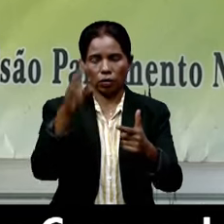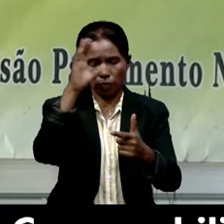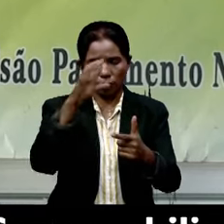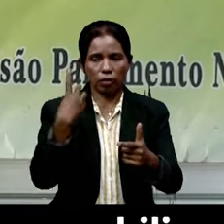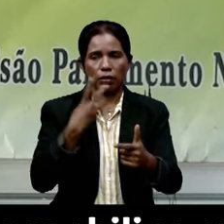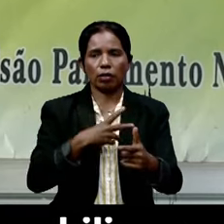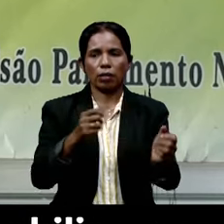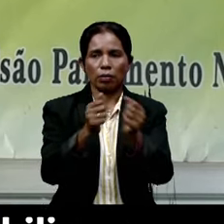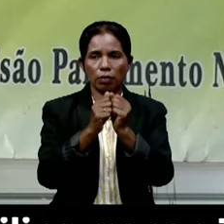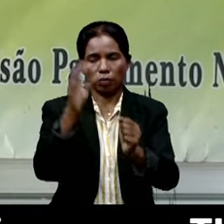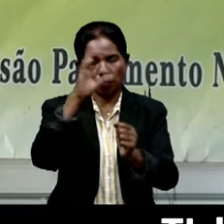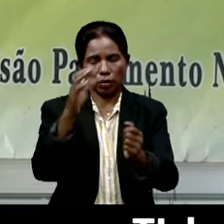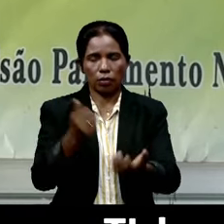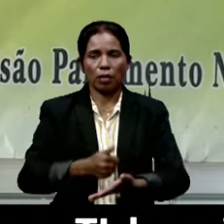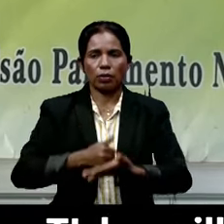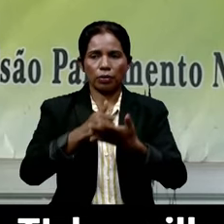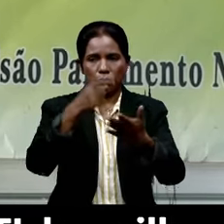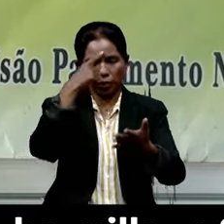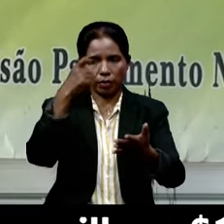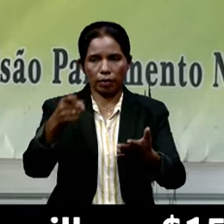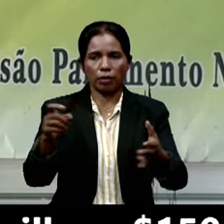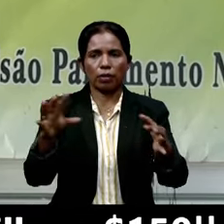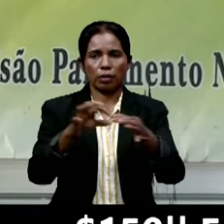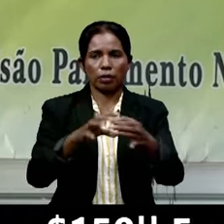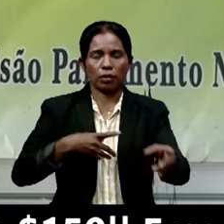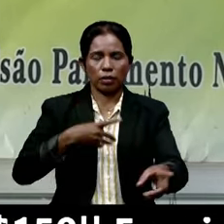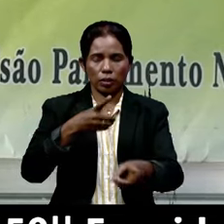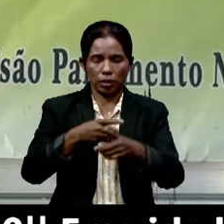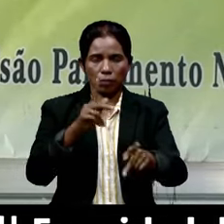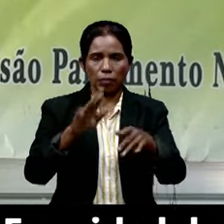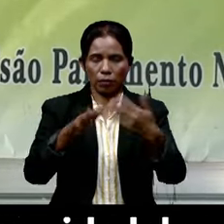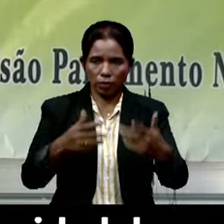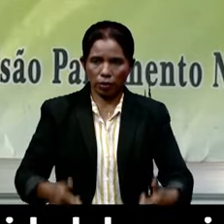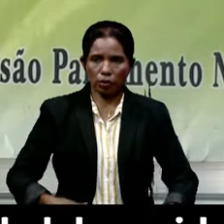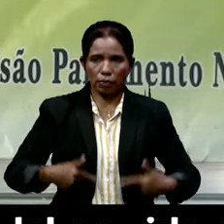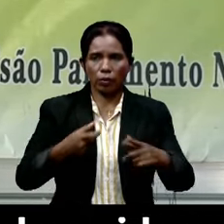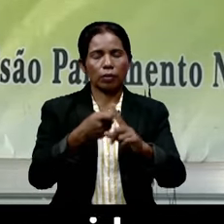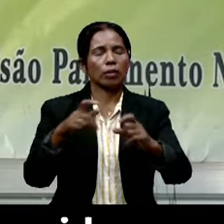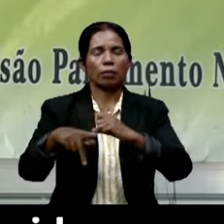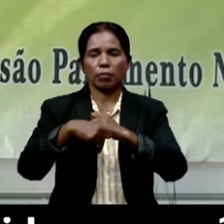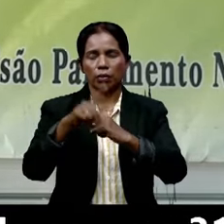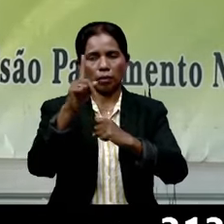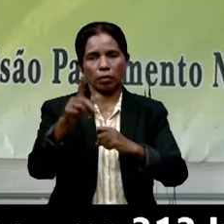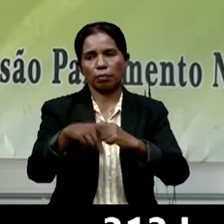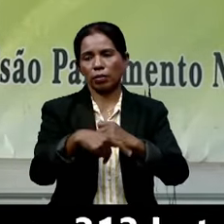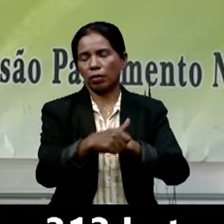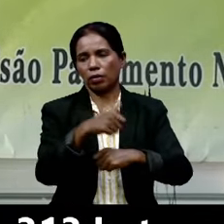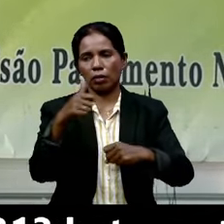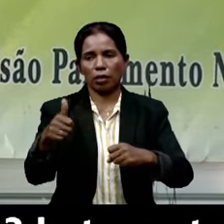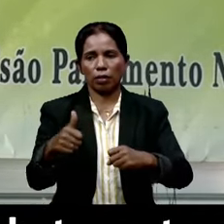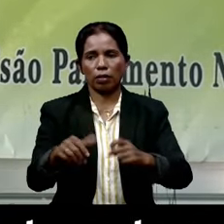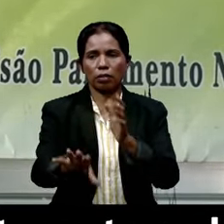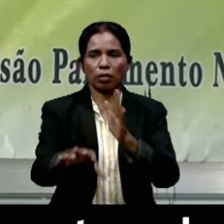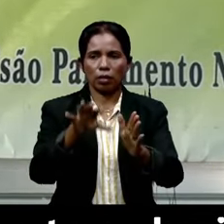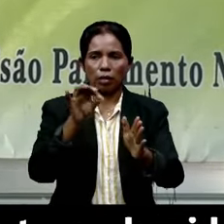itas a muito belo buca solução. Também da NED. Liga direto para o povo de Mouros, significa que está com esse partido ida, que o partido selo, que tem que se reta